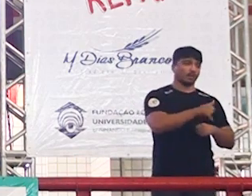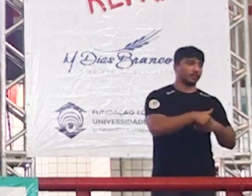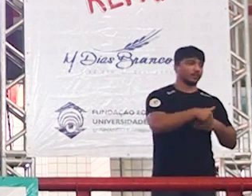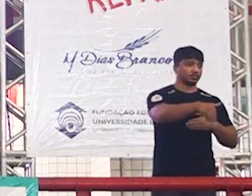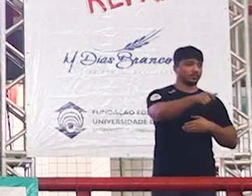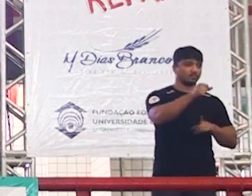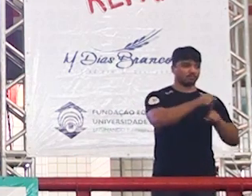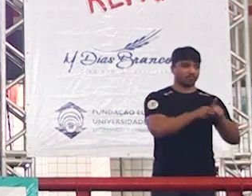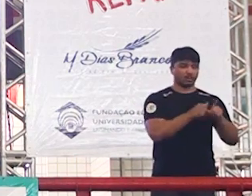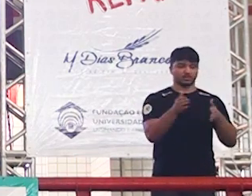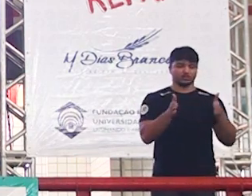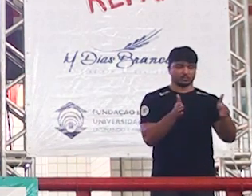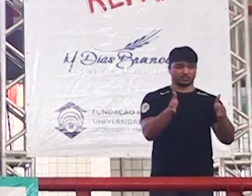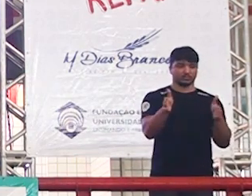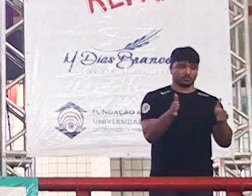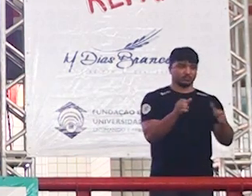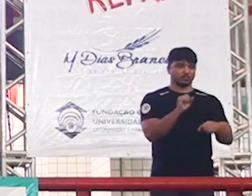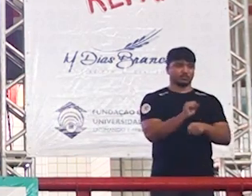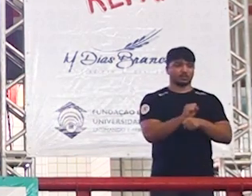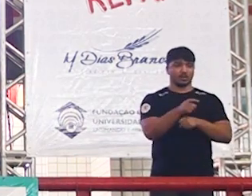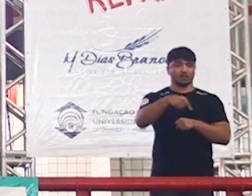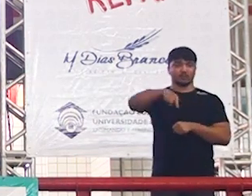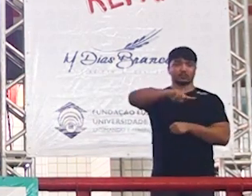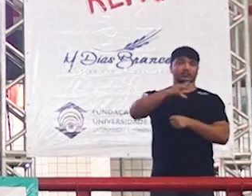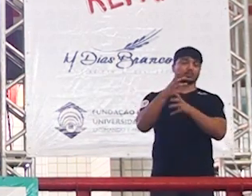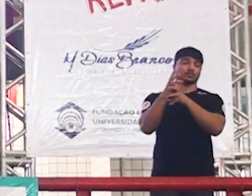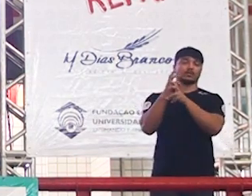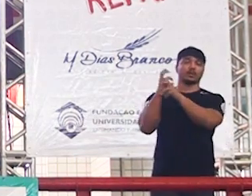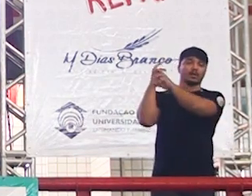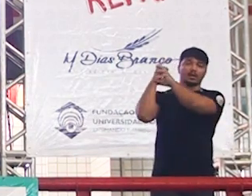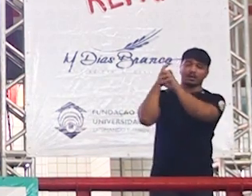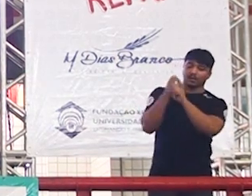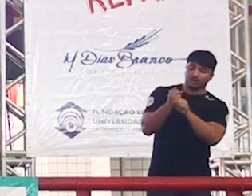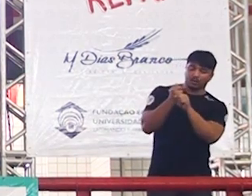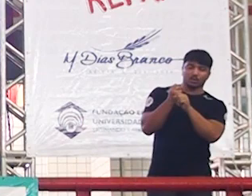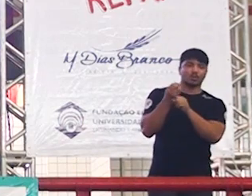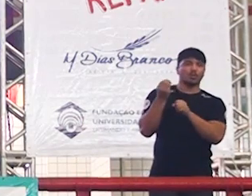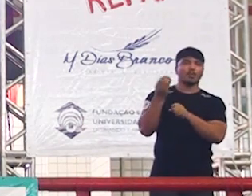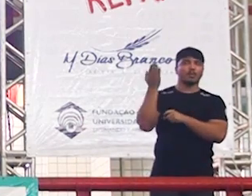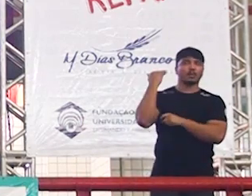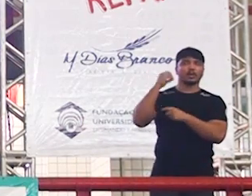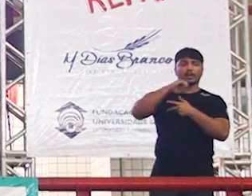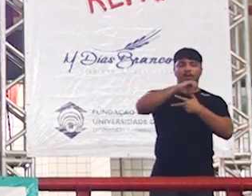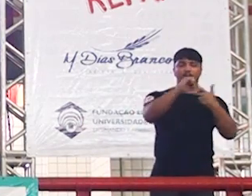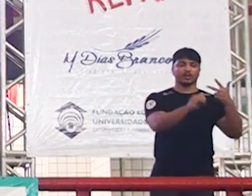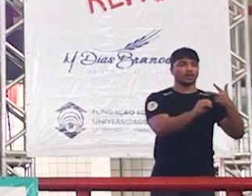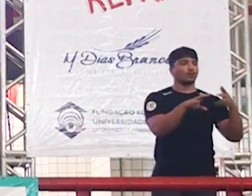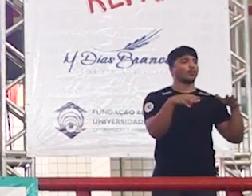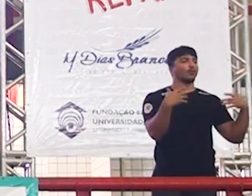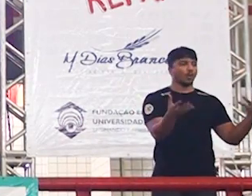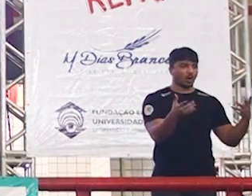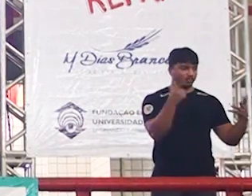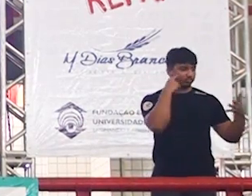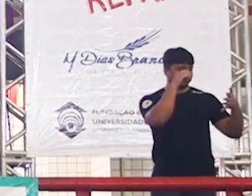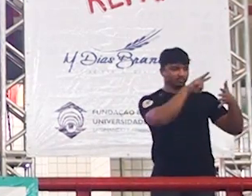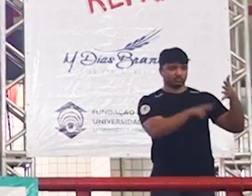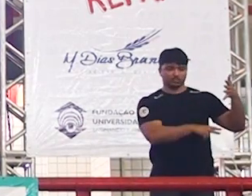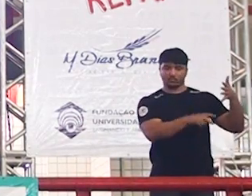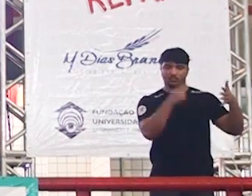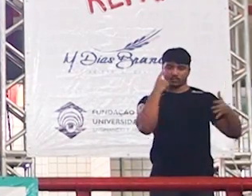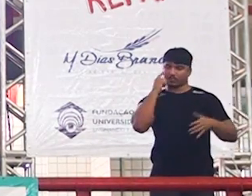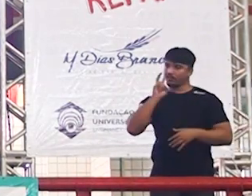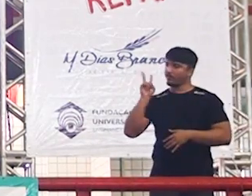férias, vocês fazerem uma retrospectiva do que já caiu em Enem. Essa retrospectiva, olha aqui,